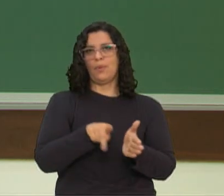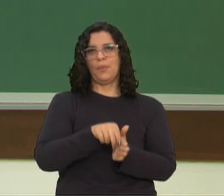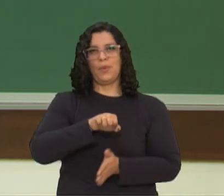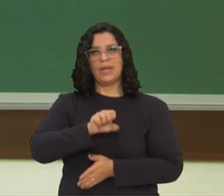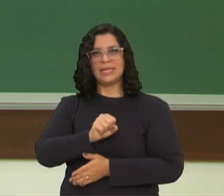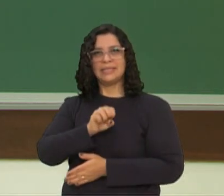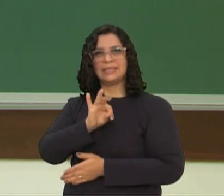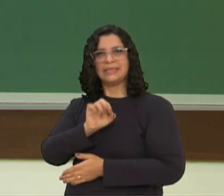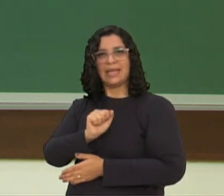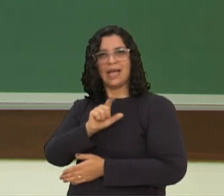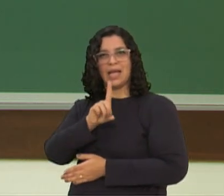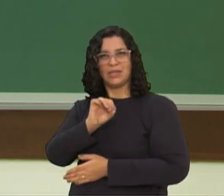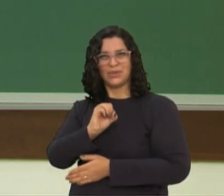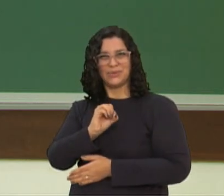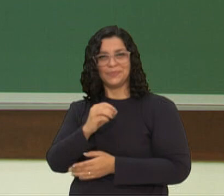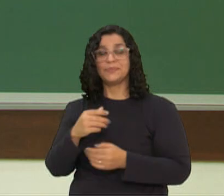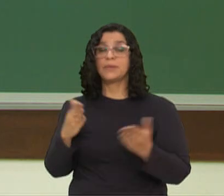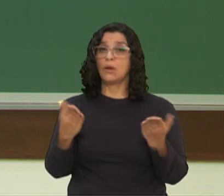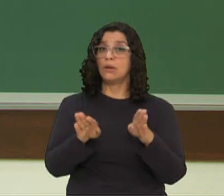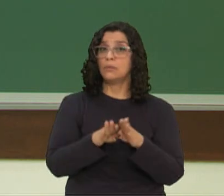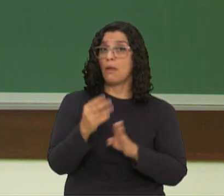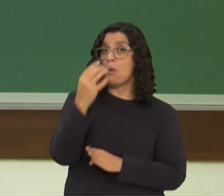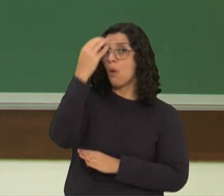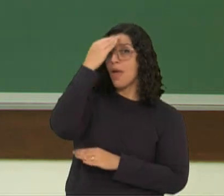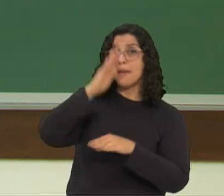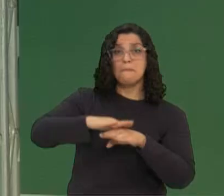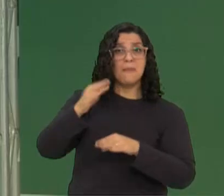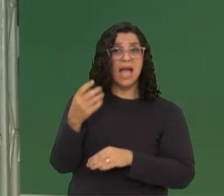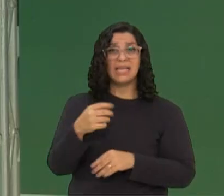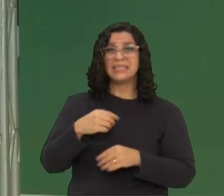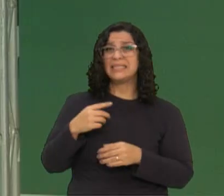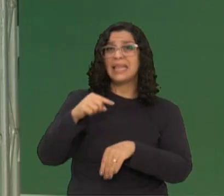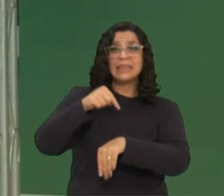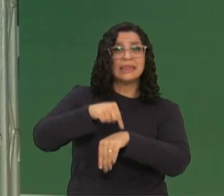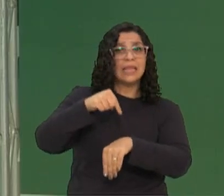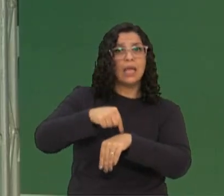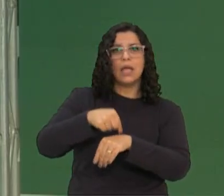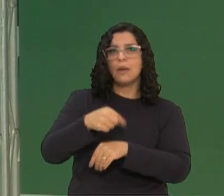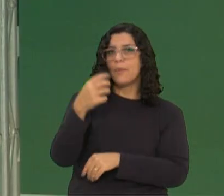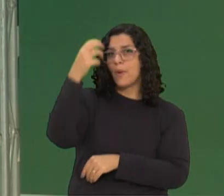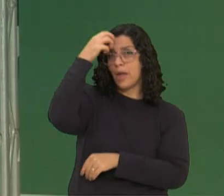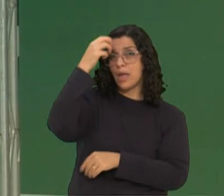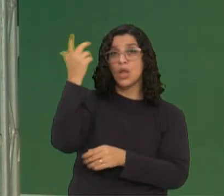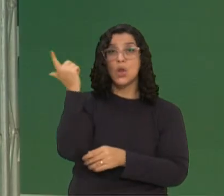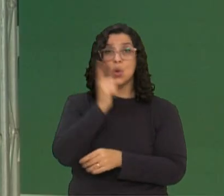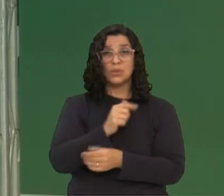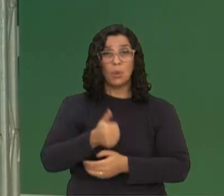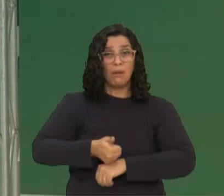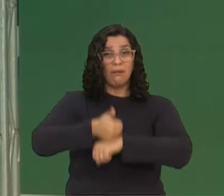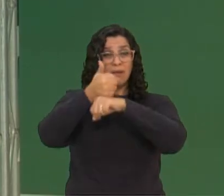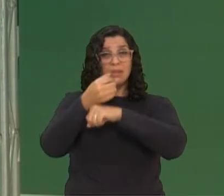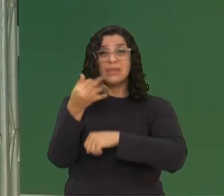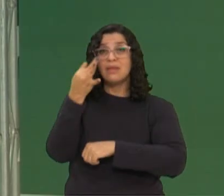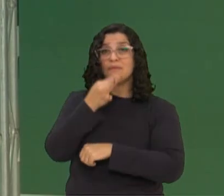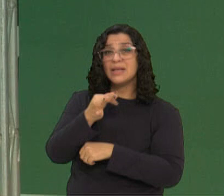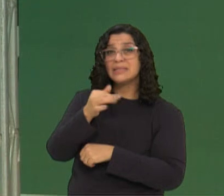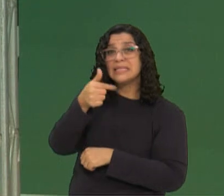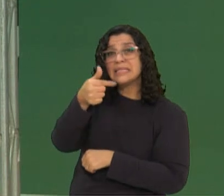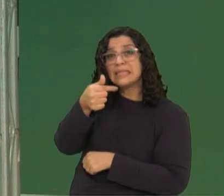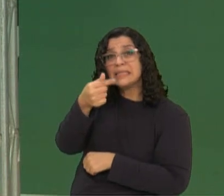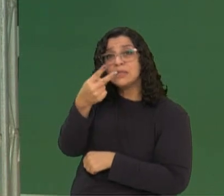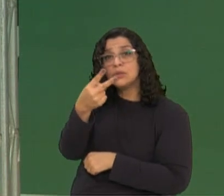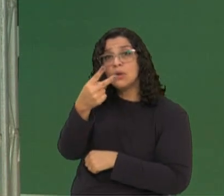aí, ele é o monarca que mais reinou na história da humanidade. Ele conseguiu governar a França durante 72